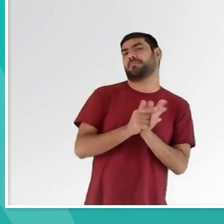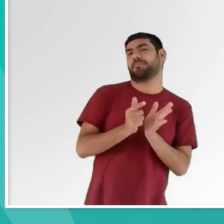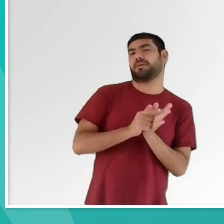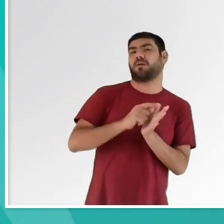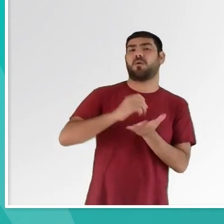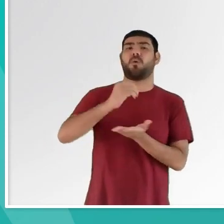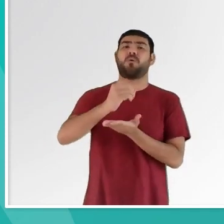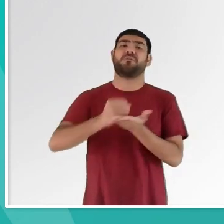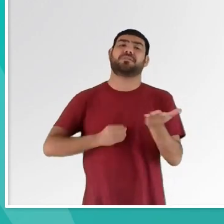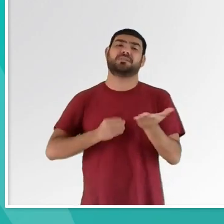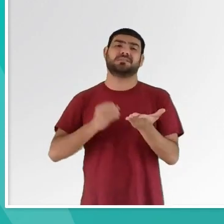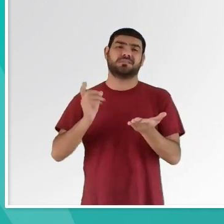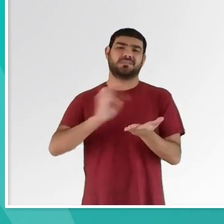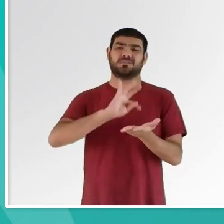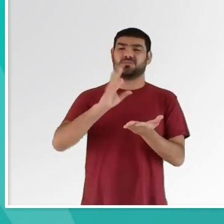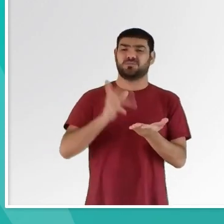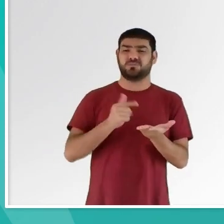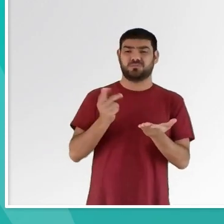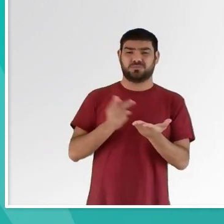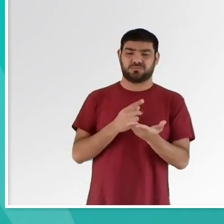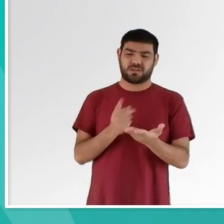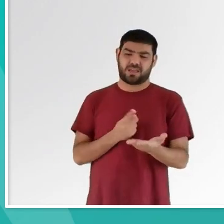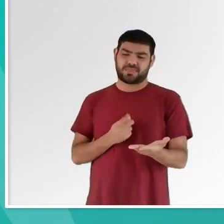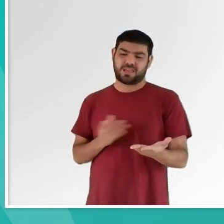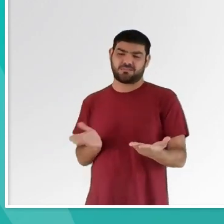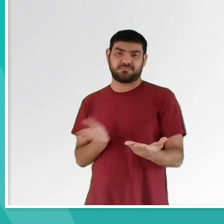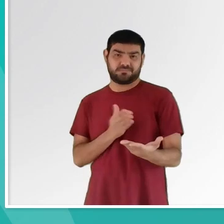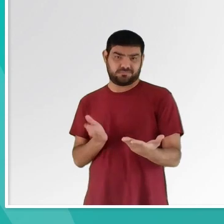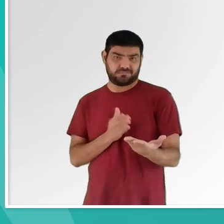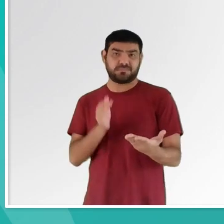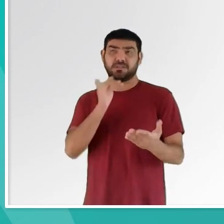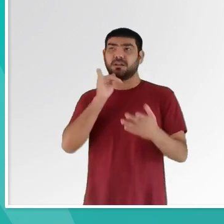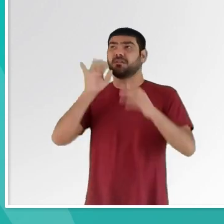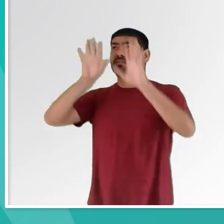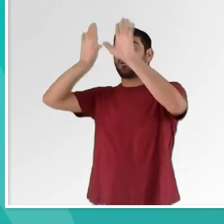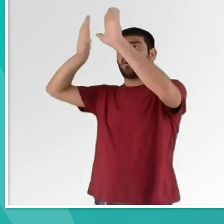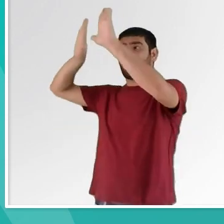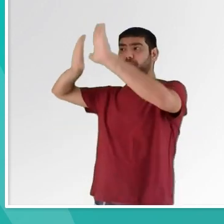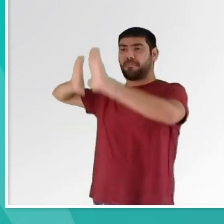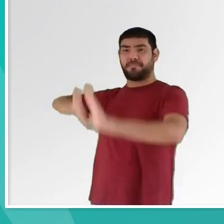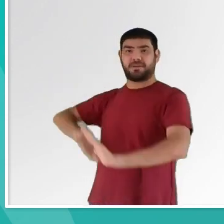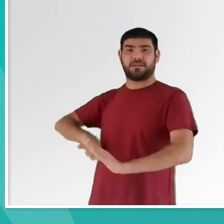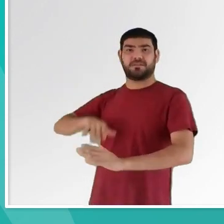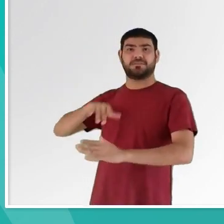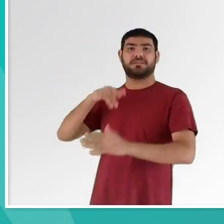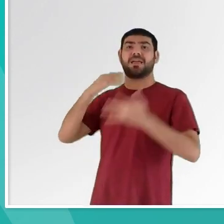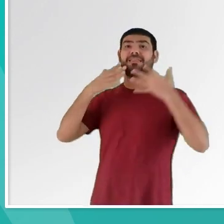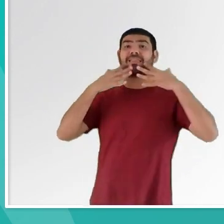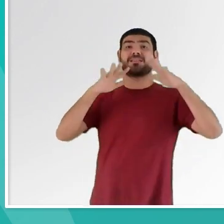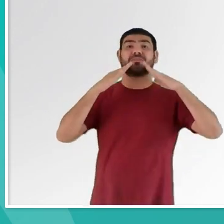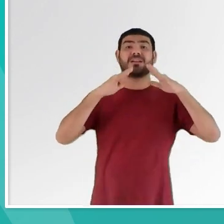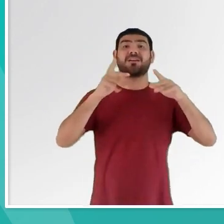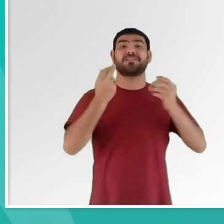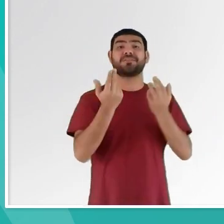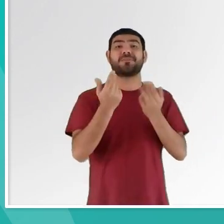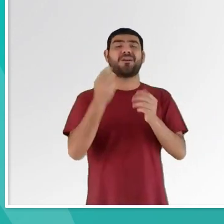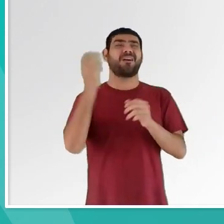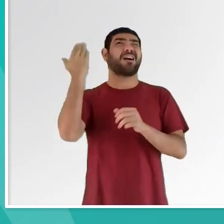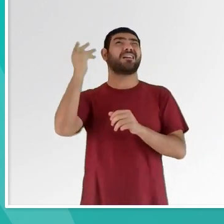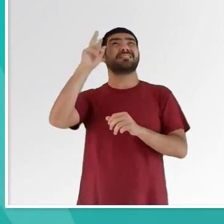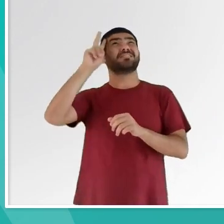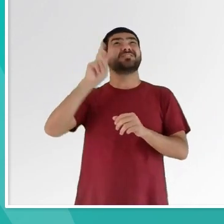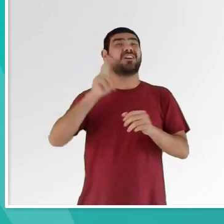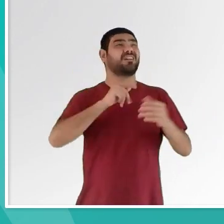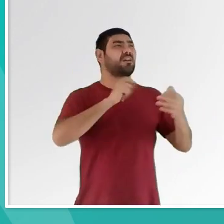aí é o suporte. Se eu vou pintar numa parede natural, como o homem da pré-história fazia, eu estou fazendo uma arte rupestre e o